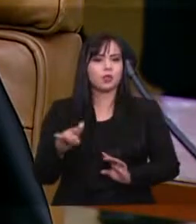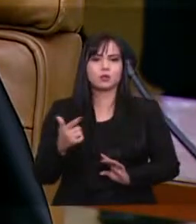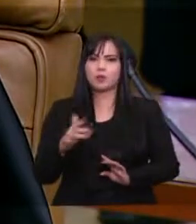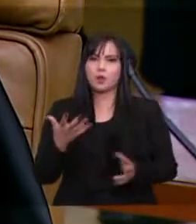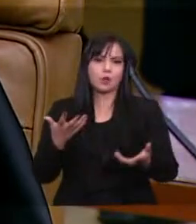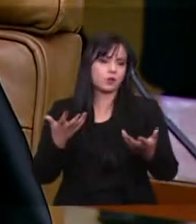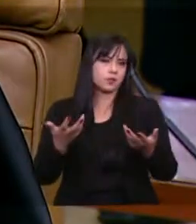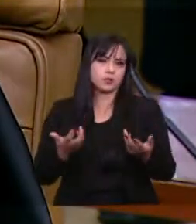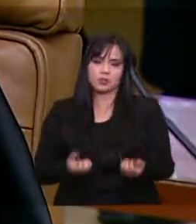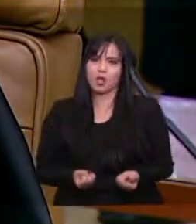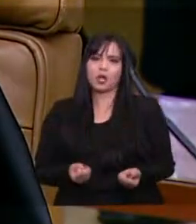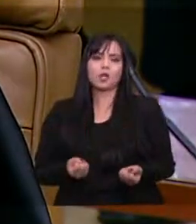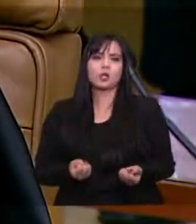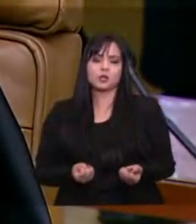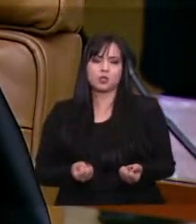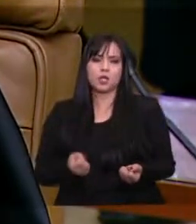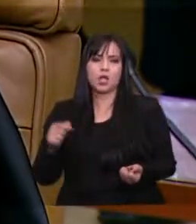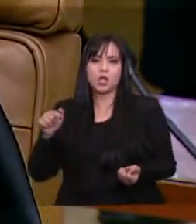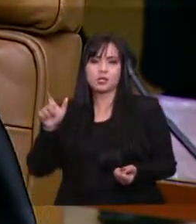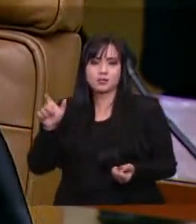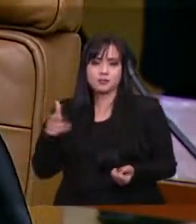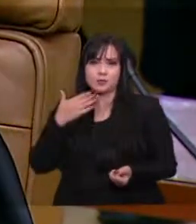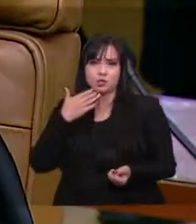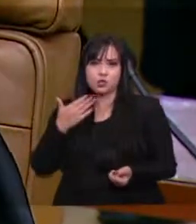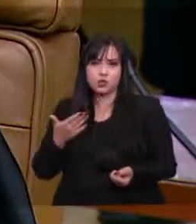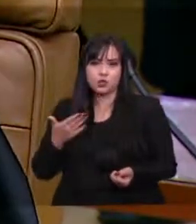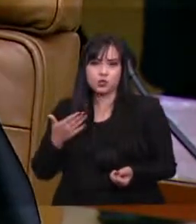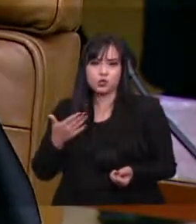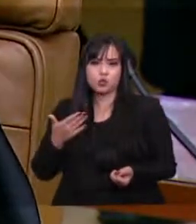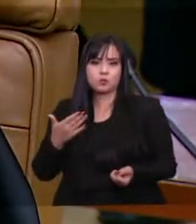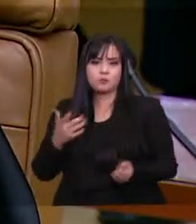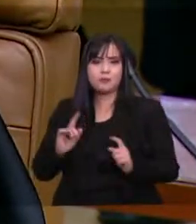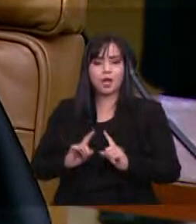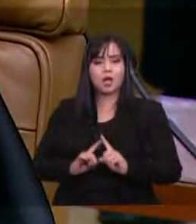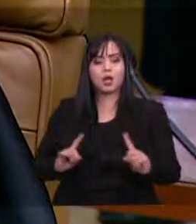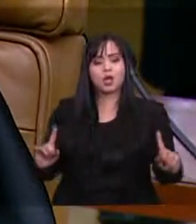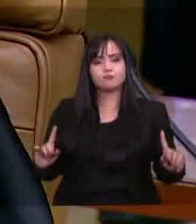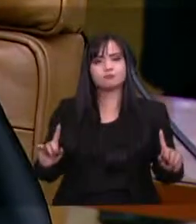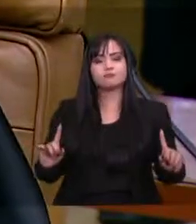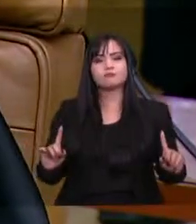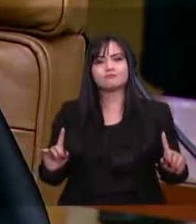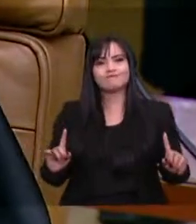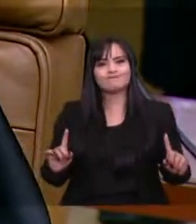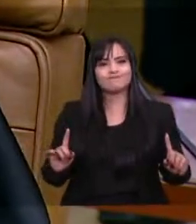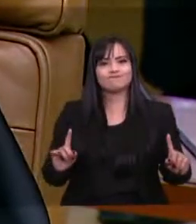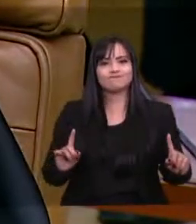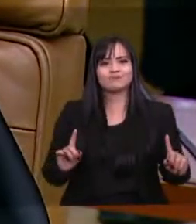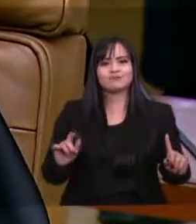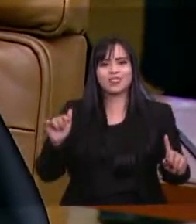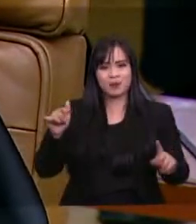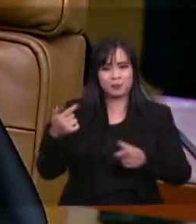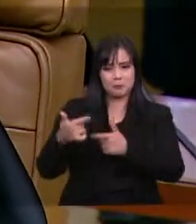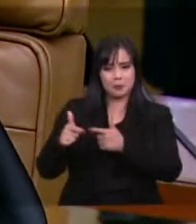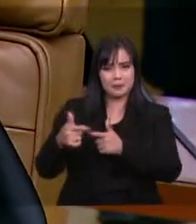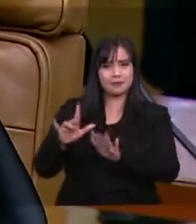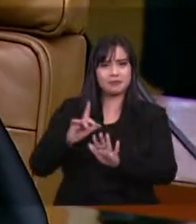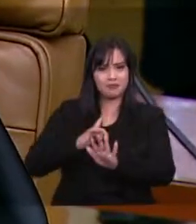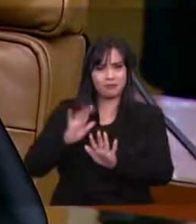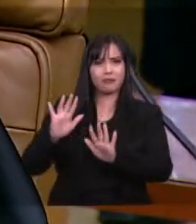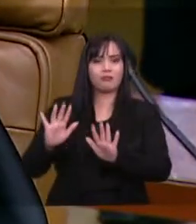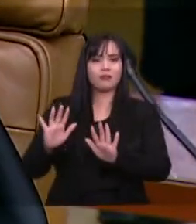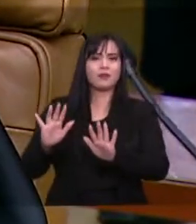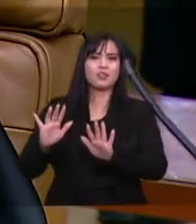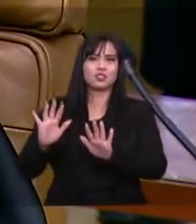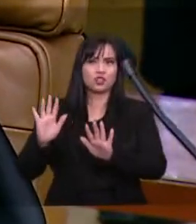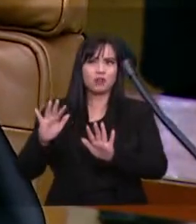acolhendo este pedido embora os danos tenham sido de